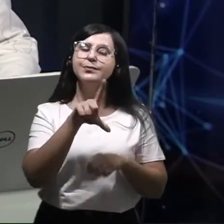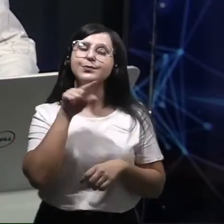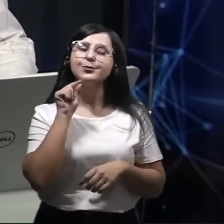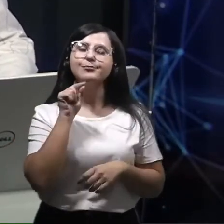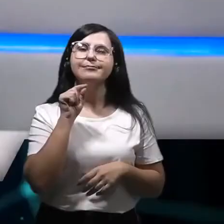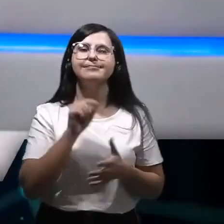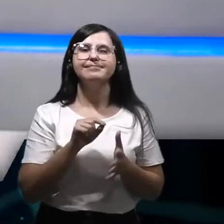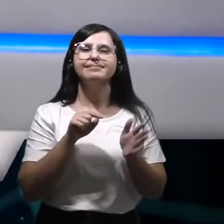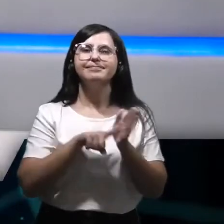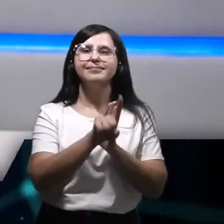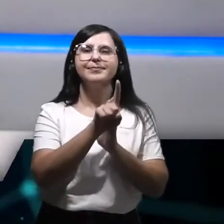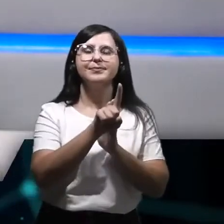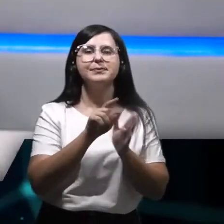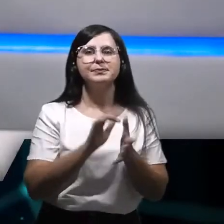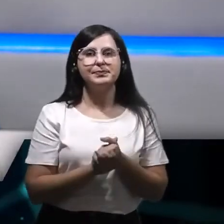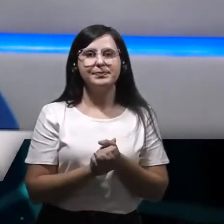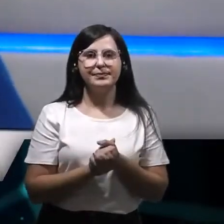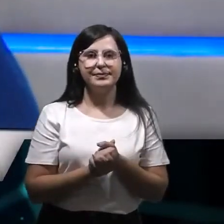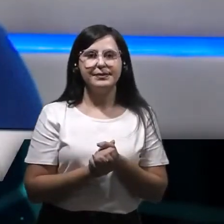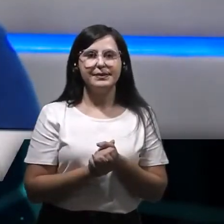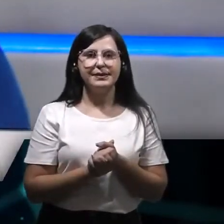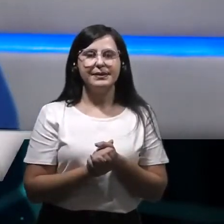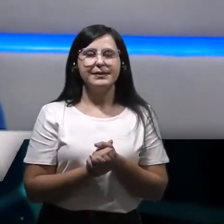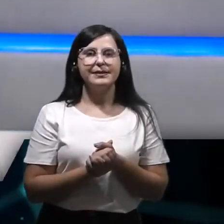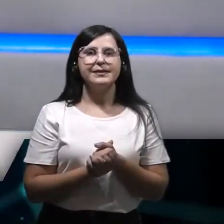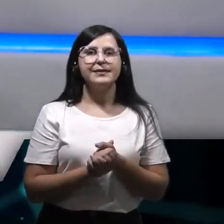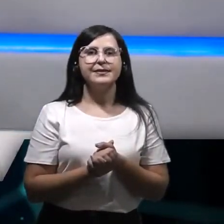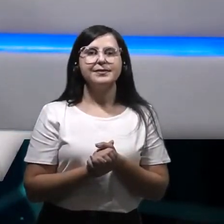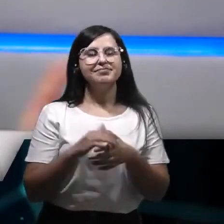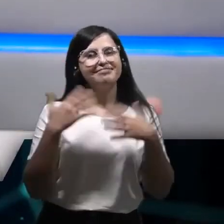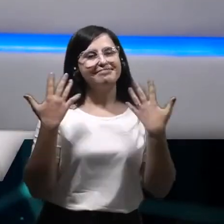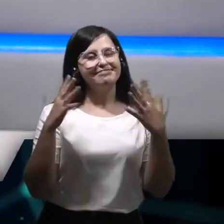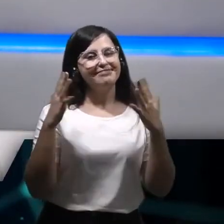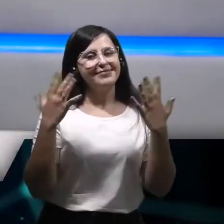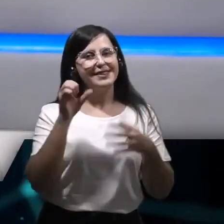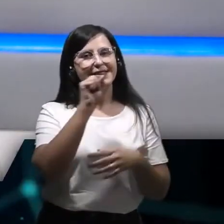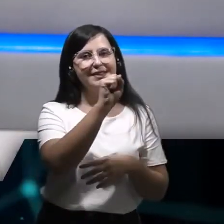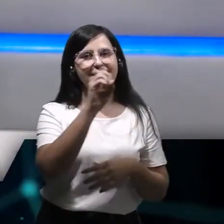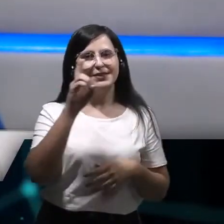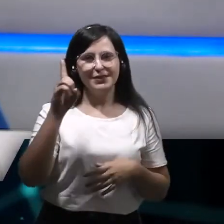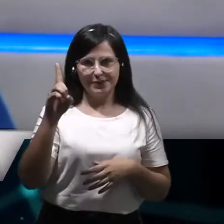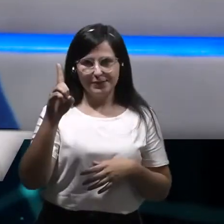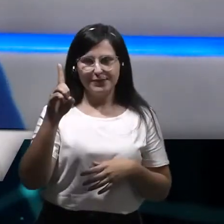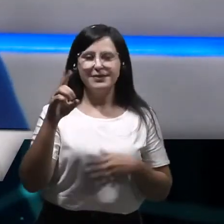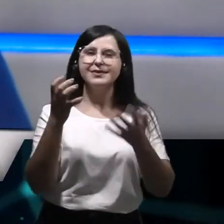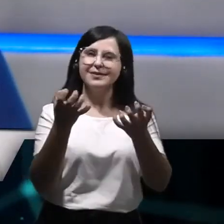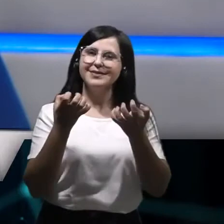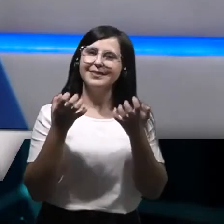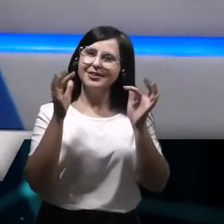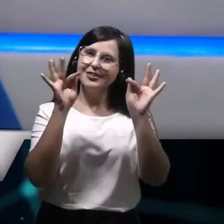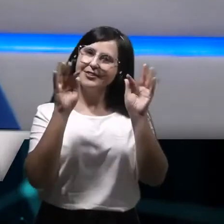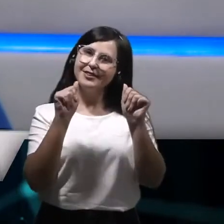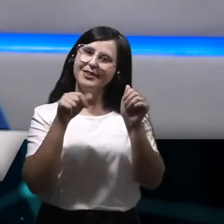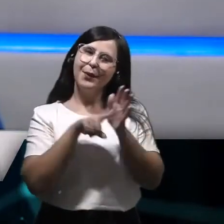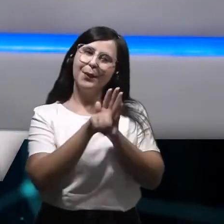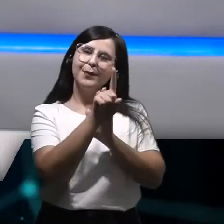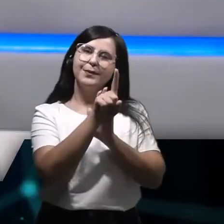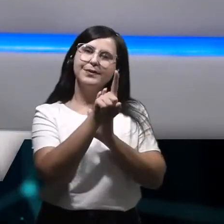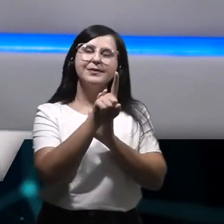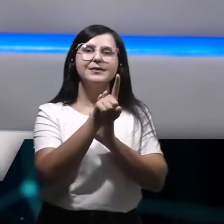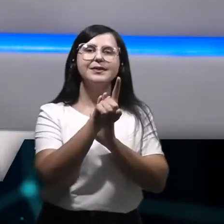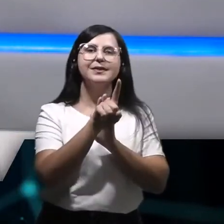não participou. Ora, em homenagem ao Distrito de São Domingos, eu vou finalizar minhas perguntas com o meu querido